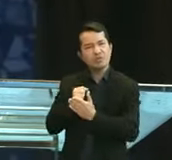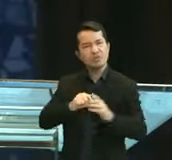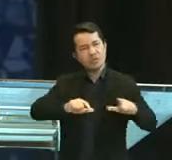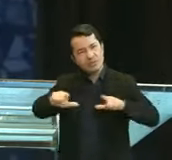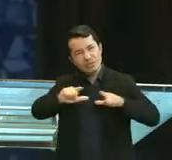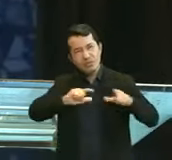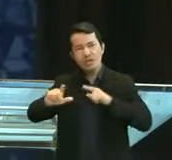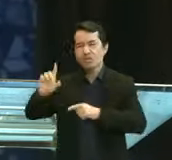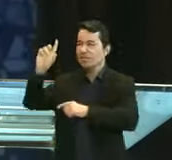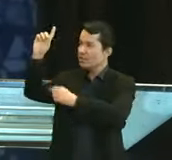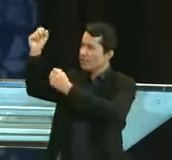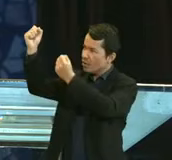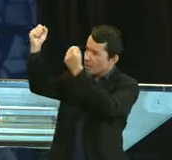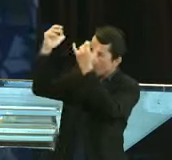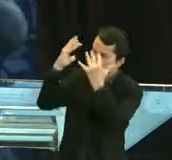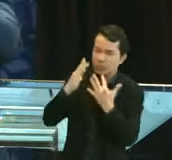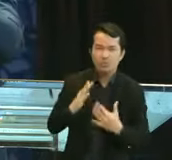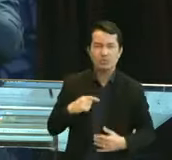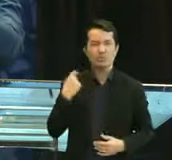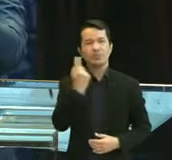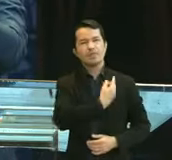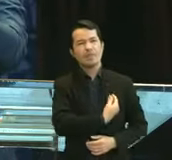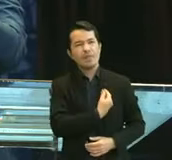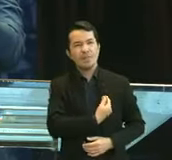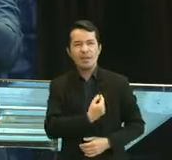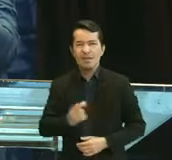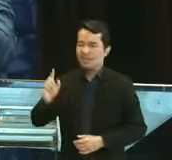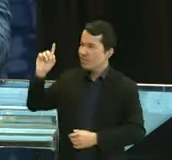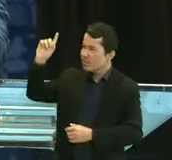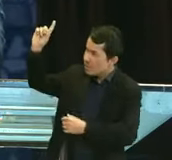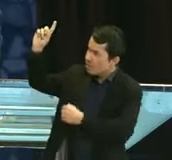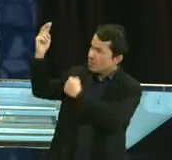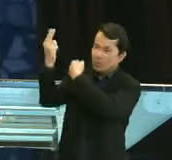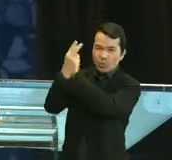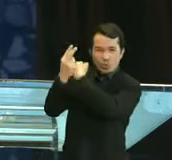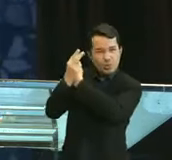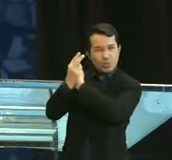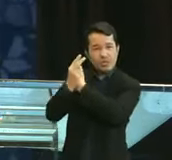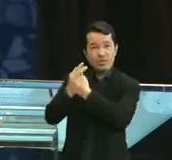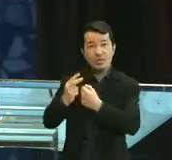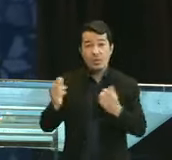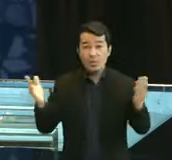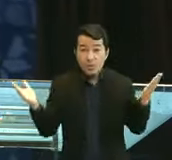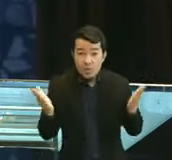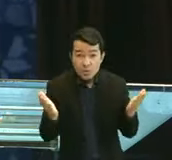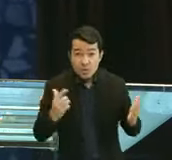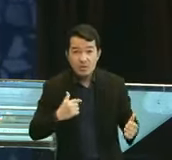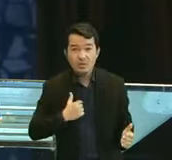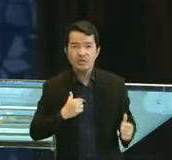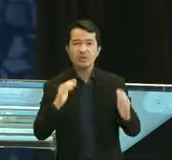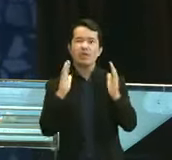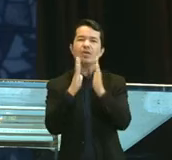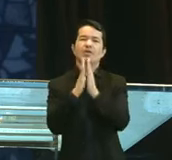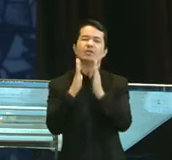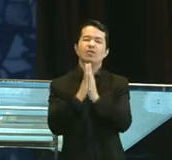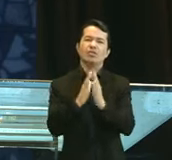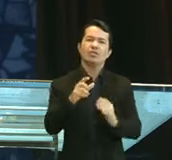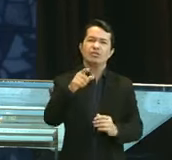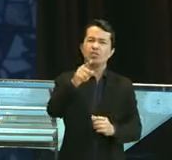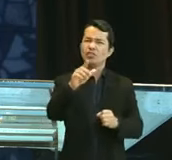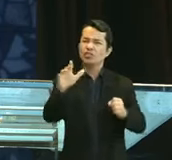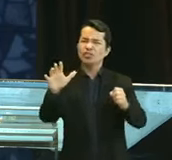Espírito estão disponíveis para nós. A minha oração hoje é que você seja pleno, cheio